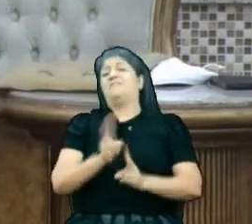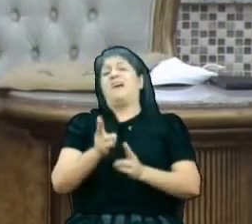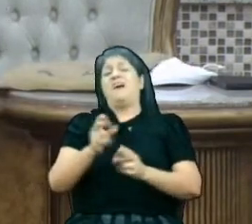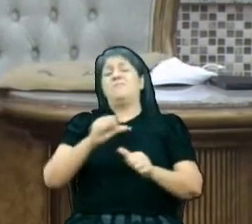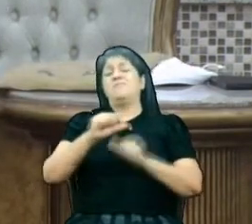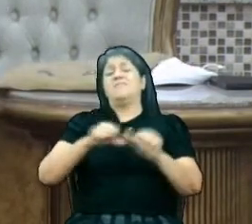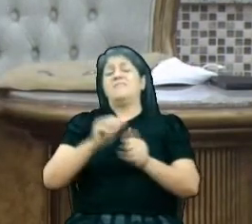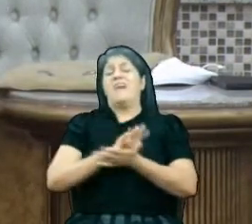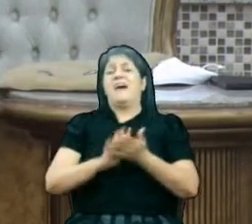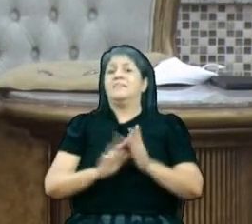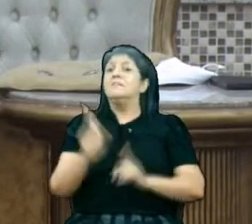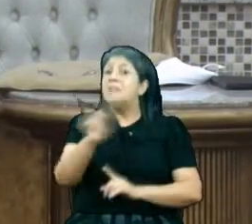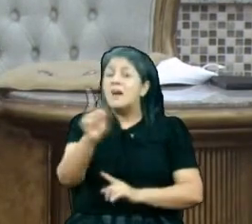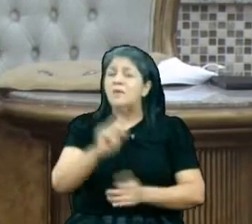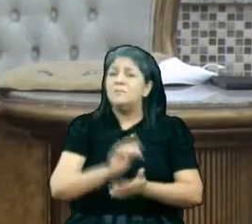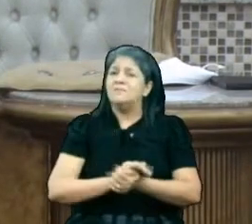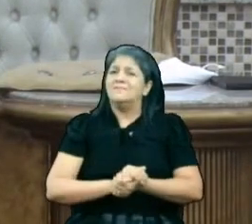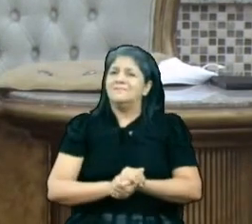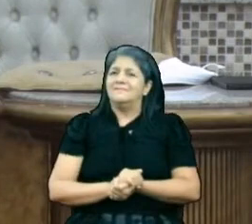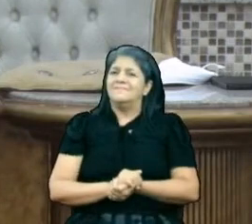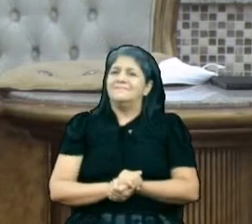forma do mundo não